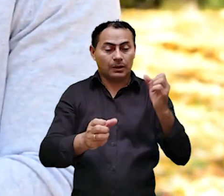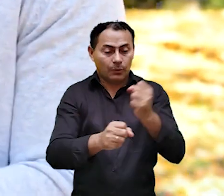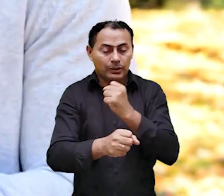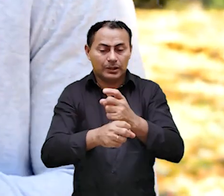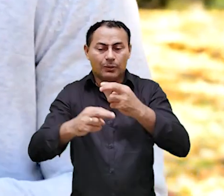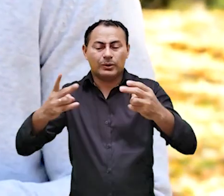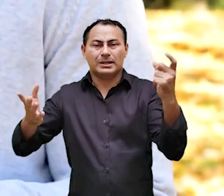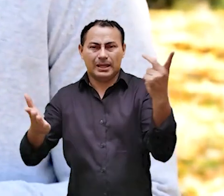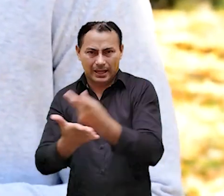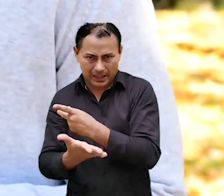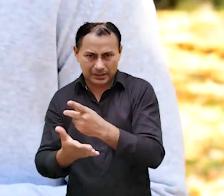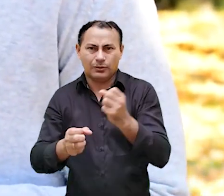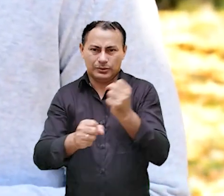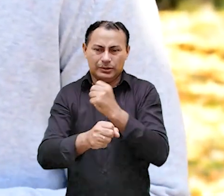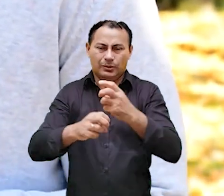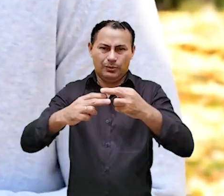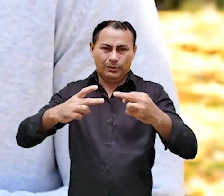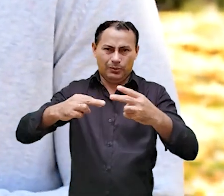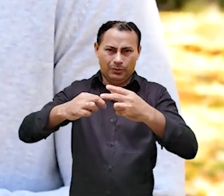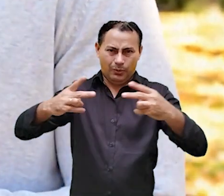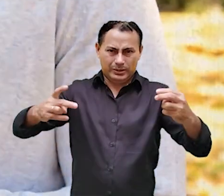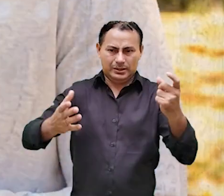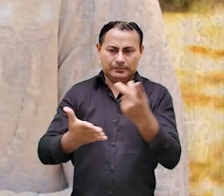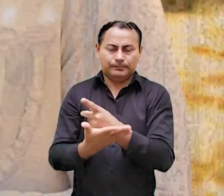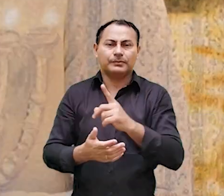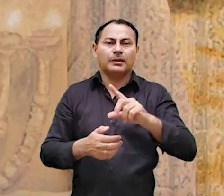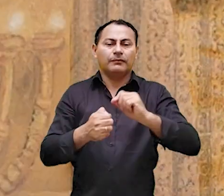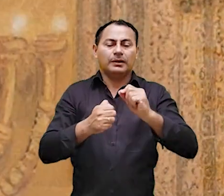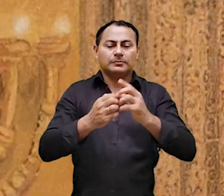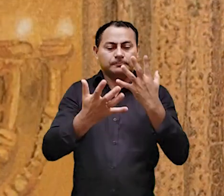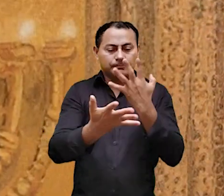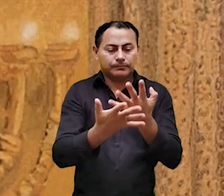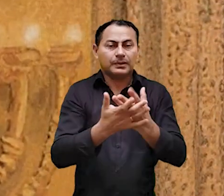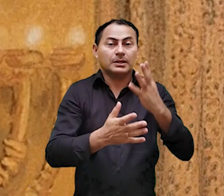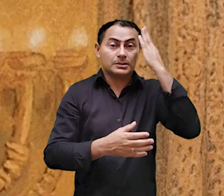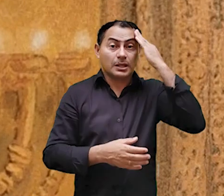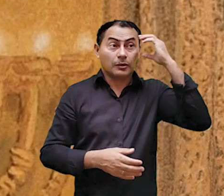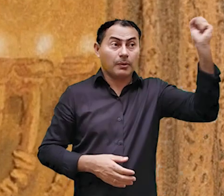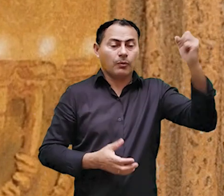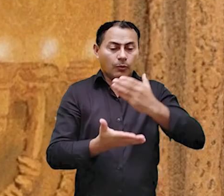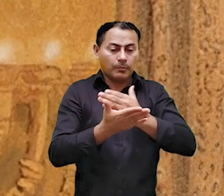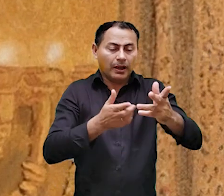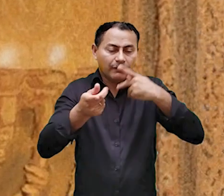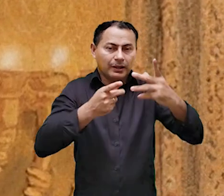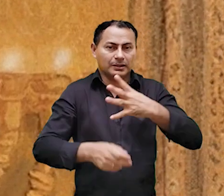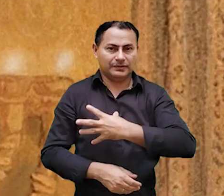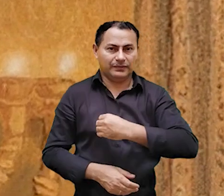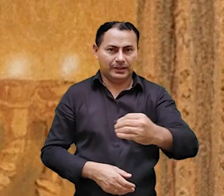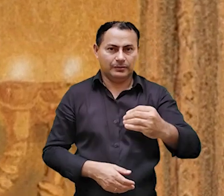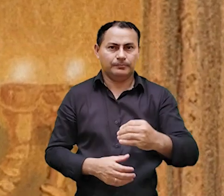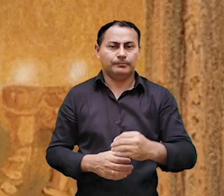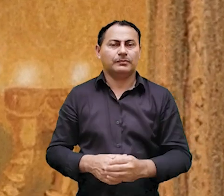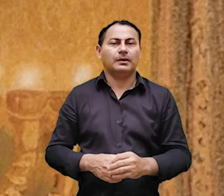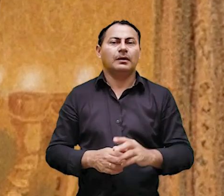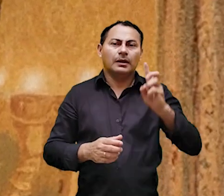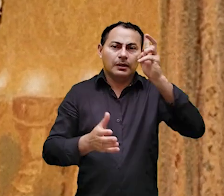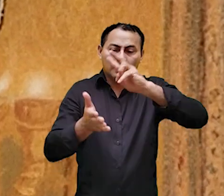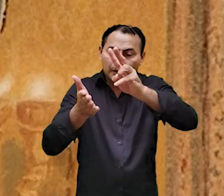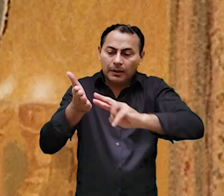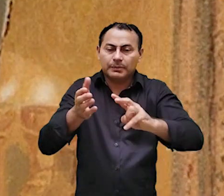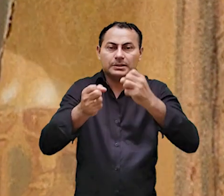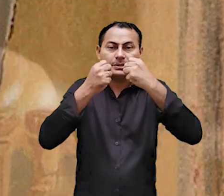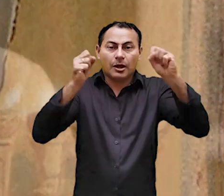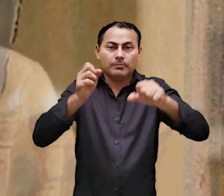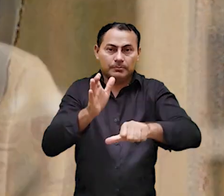pena. Construí coisas erradas. Depois de fazer essa confissão, Salomão começa a falar sobre filhos. Quando